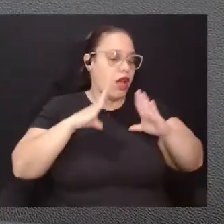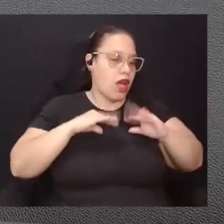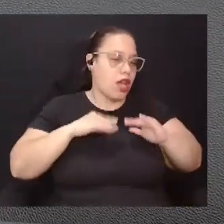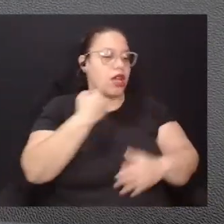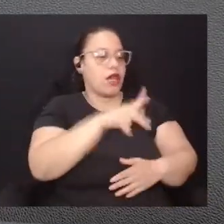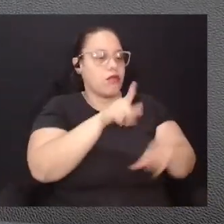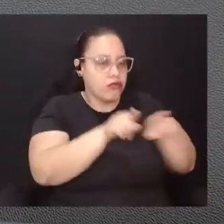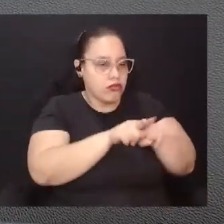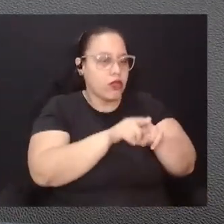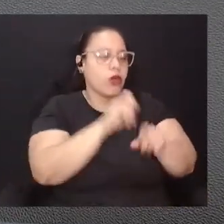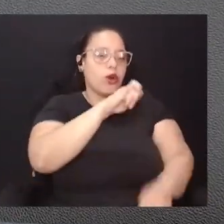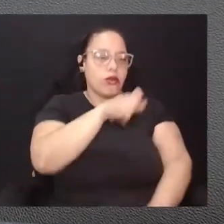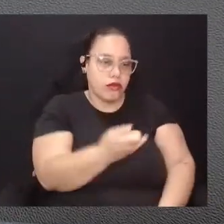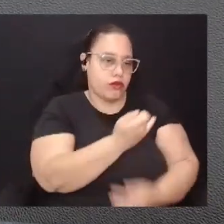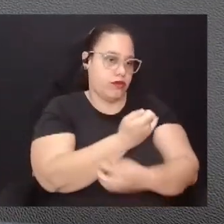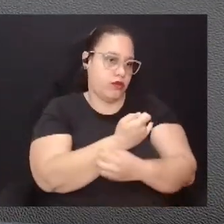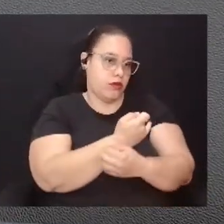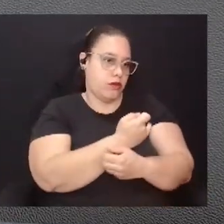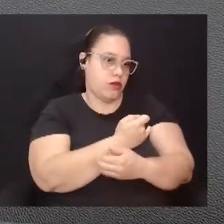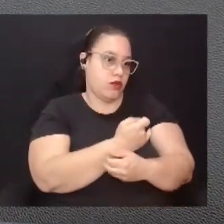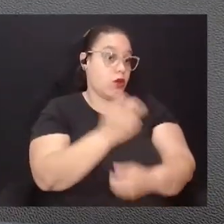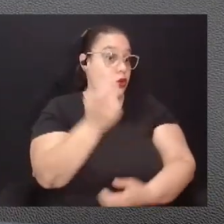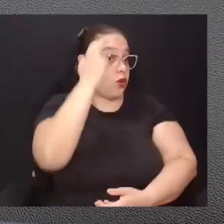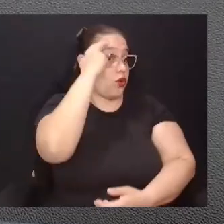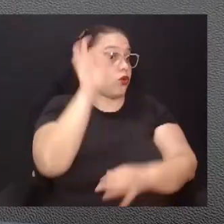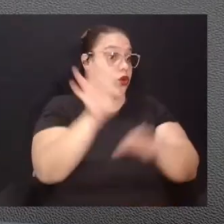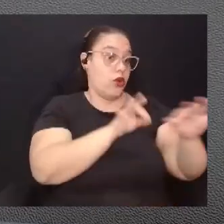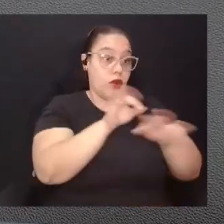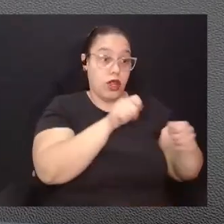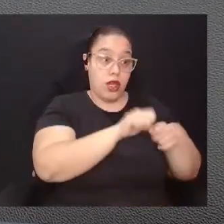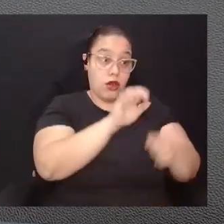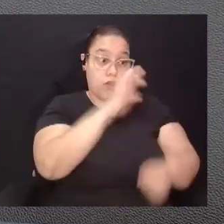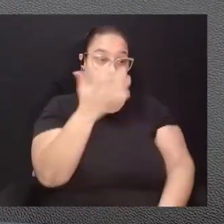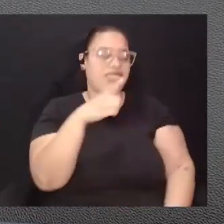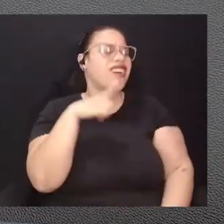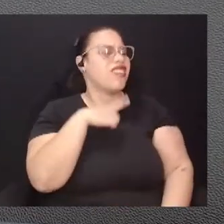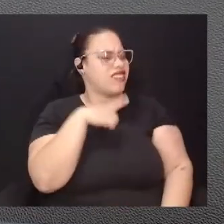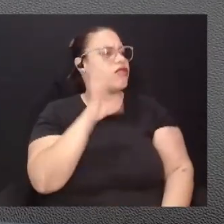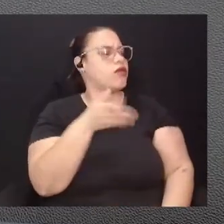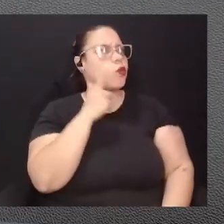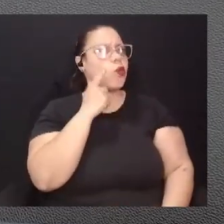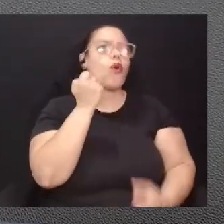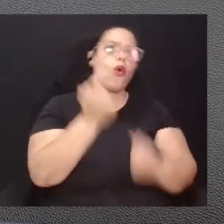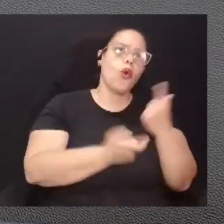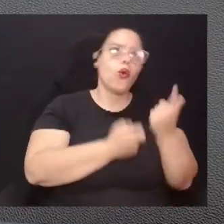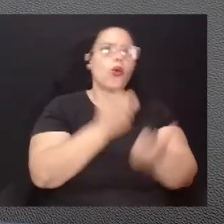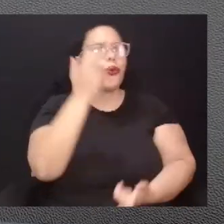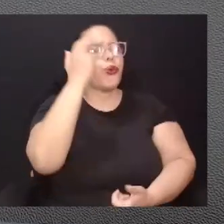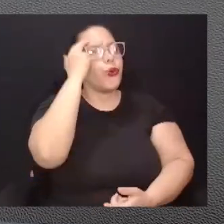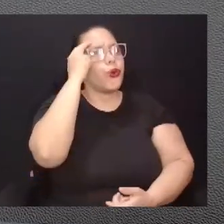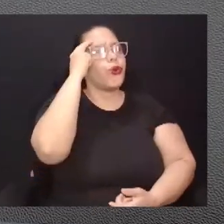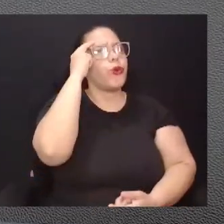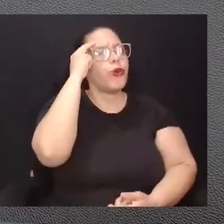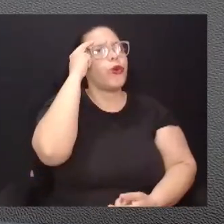descanso, para que eles também pudessem curtir as atividades culturais organizadas na cidade. A gente até tem já algumas atividades culturais